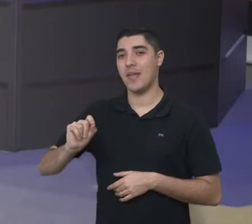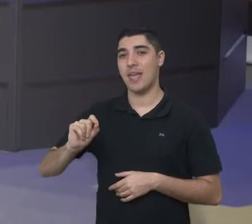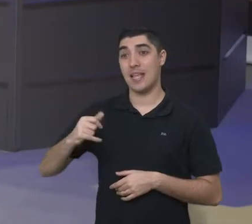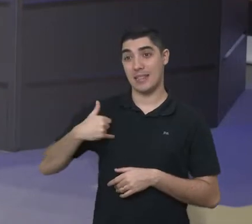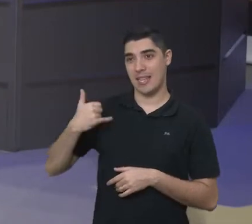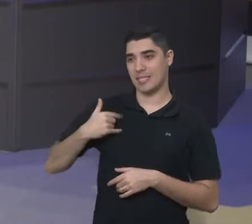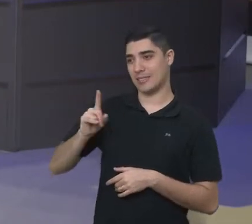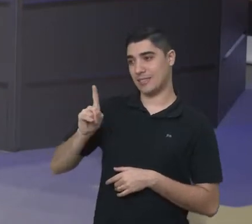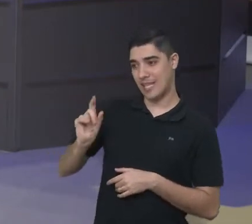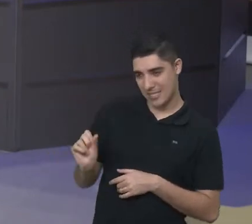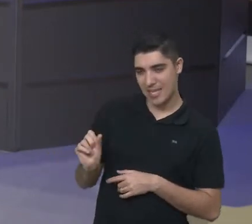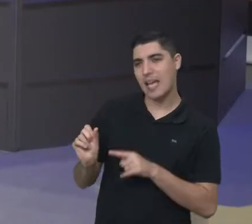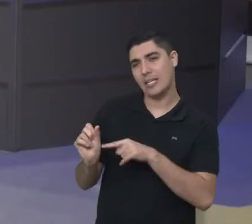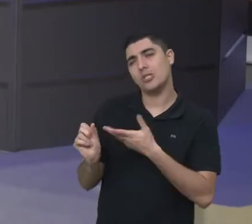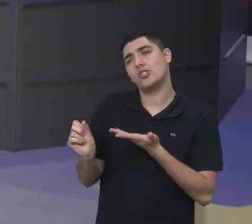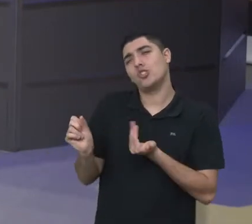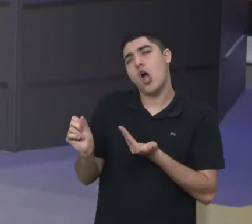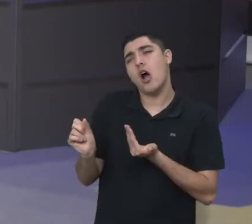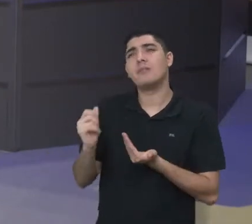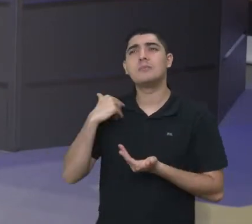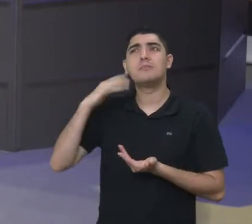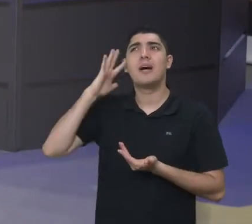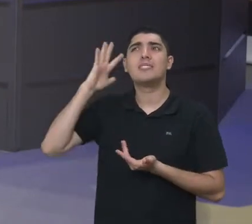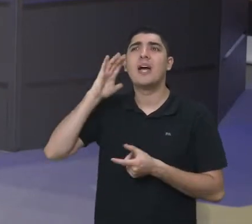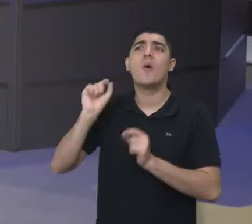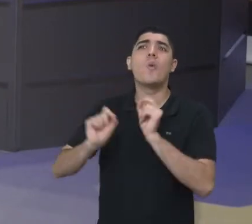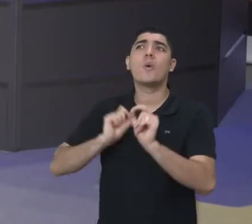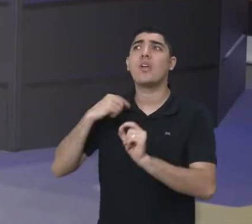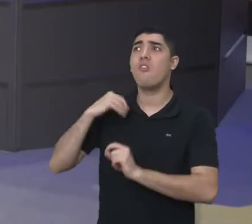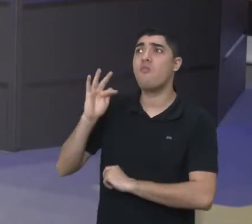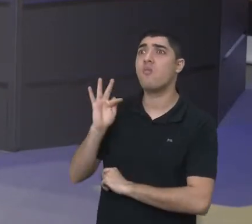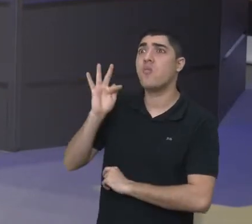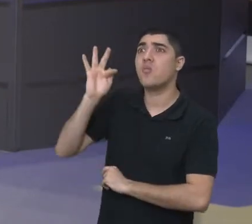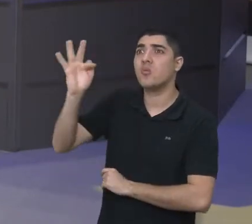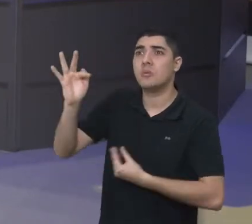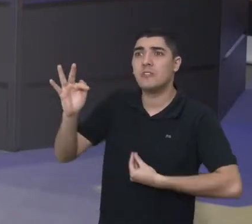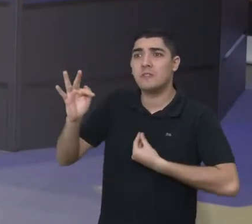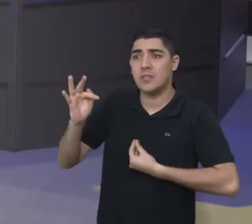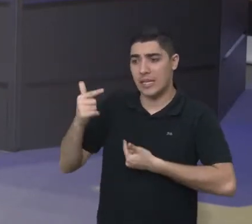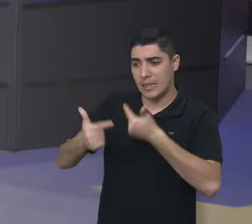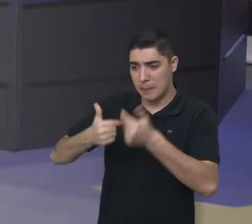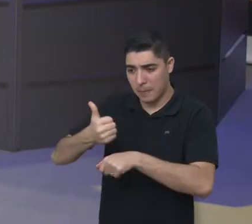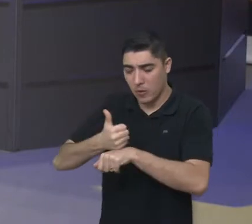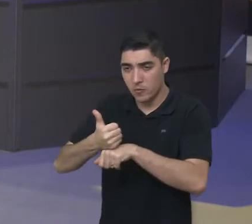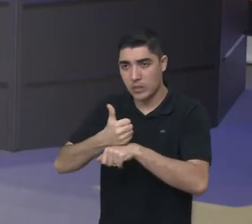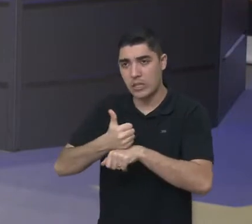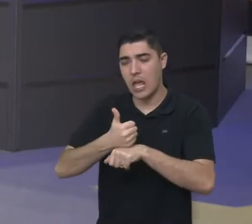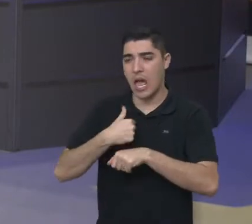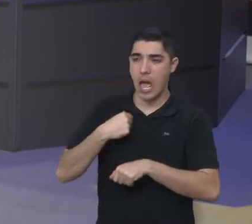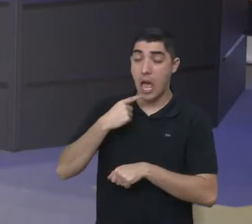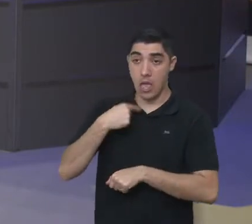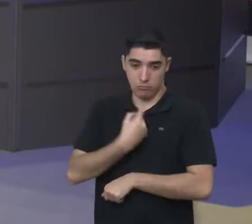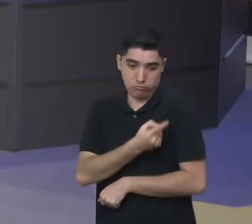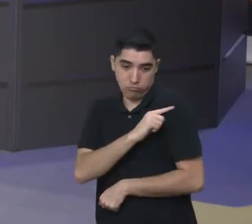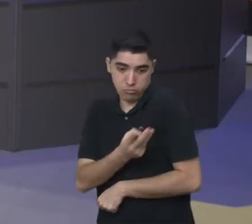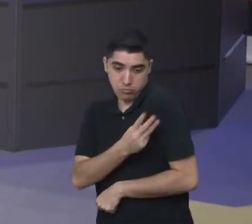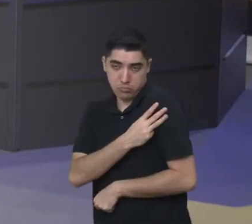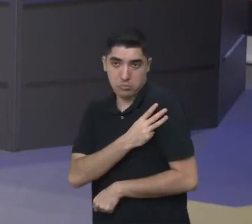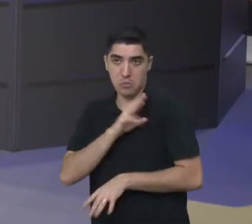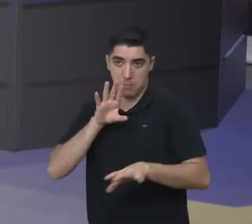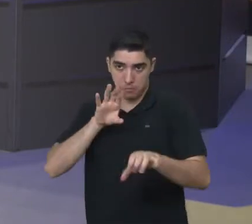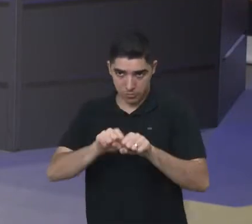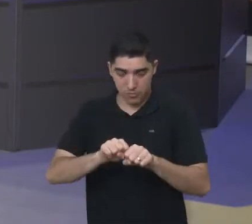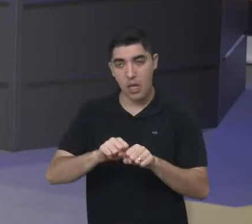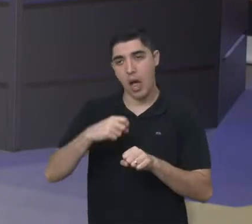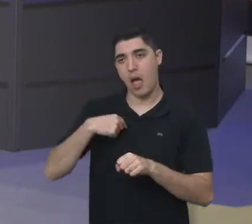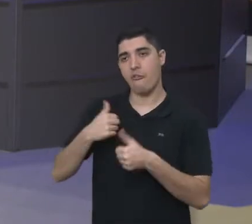16 anos já é muito jovem, né? Precisa pensar, nossa, o que eu vou ser pro resto da vida, né? Mas eu fiquei um ano, quando eu terminei o colegial,